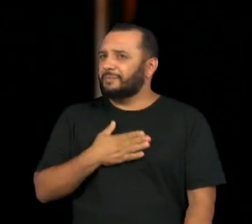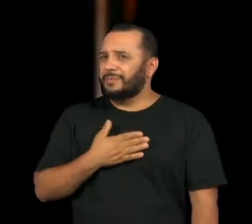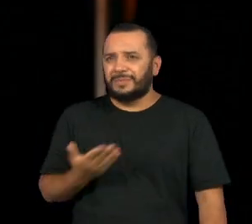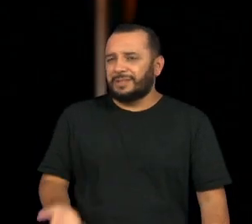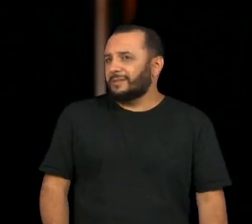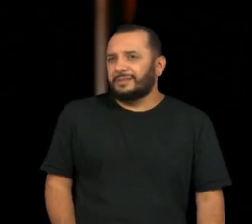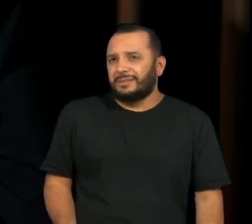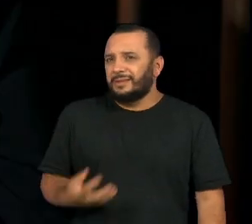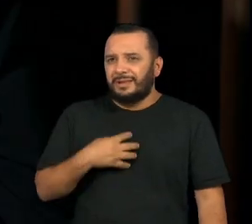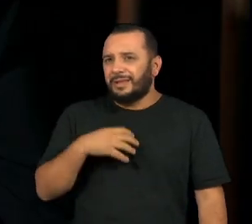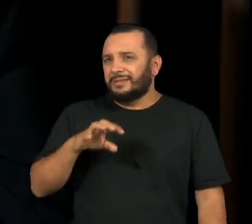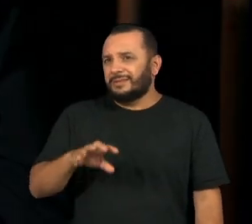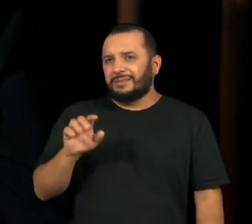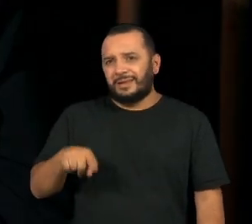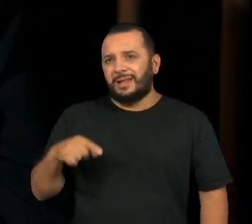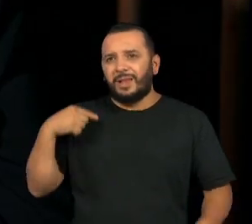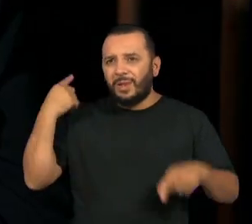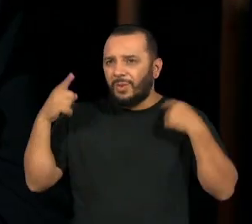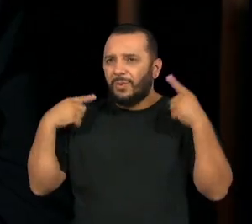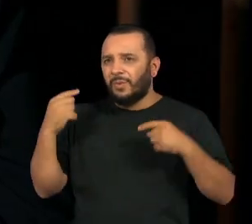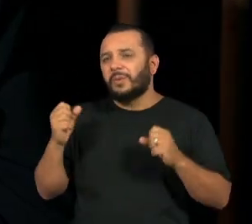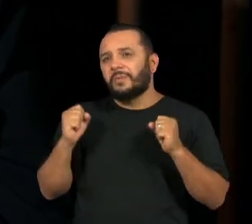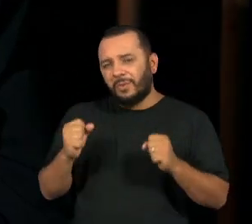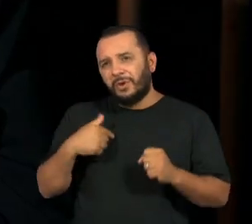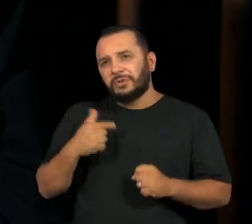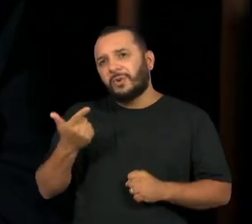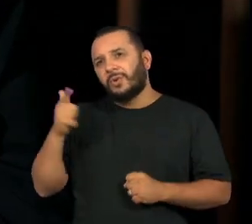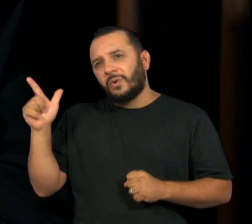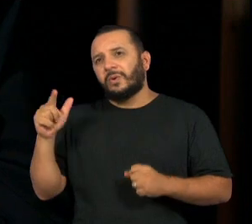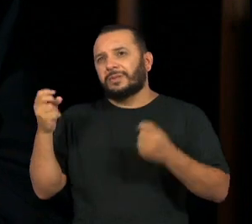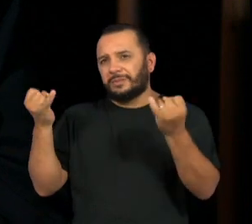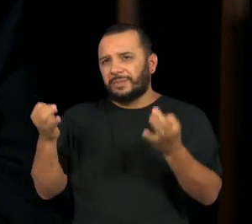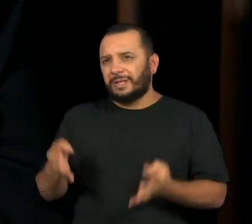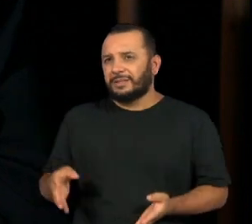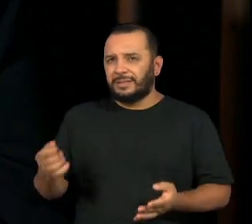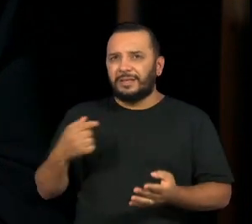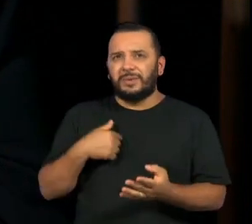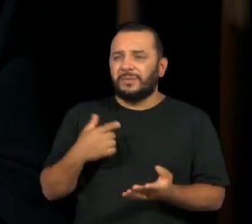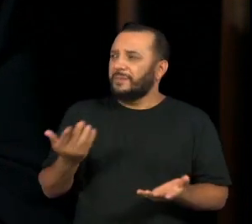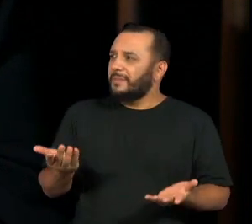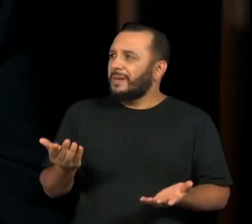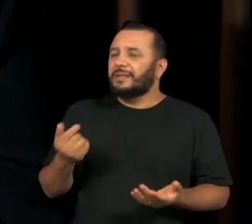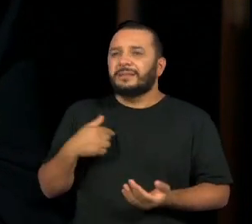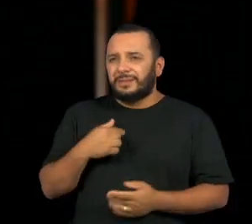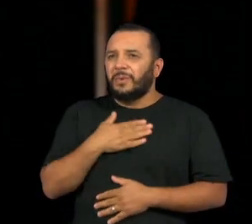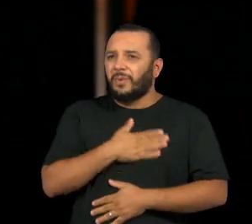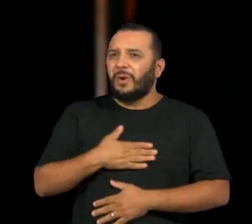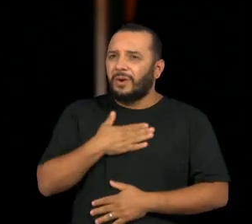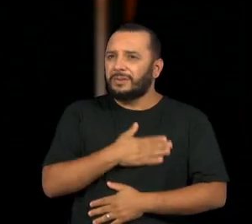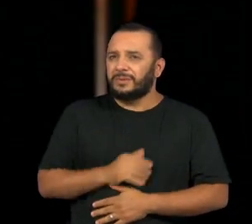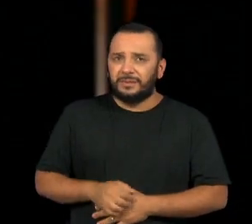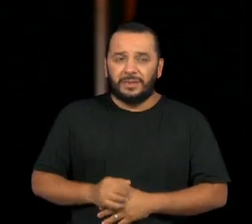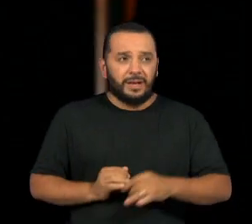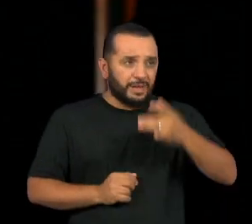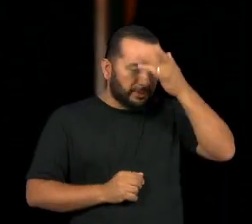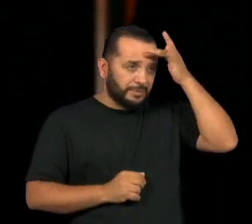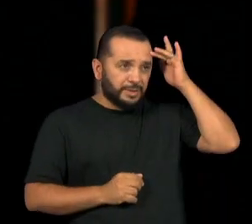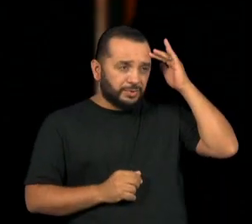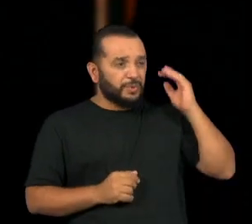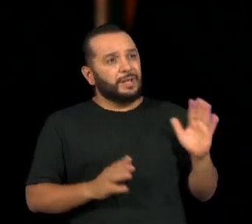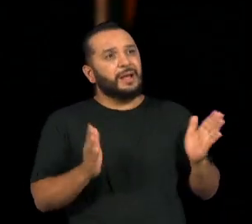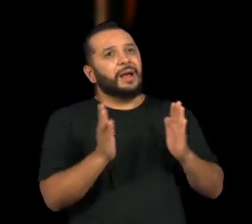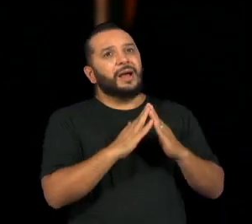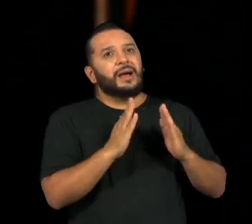entendeu não sei é muito louco pode ter outras explicações as sinapses do cérebro você mas eu eu gosto daquele pessoas que estão em casa